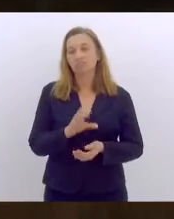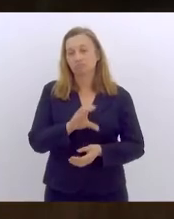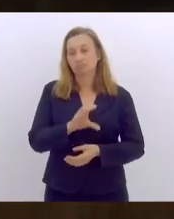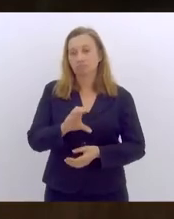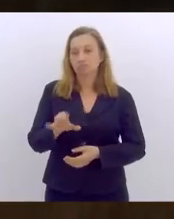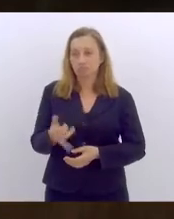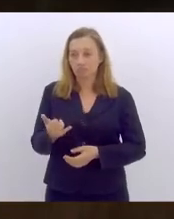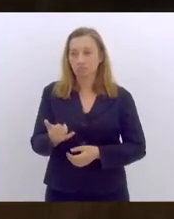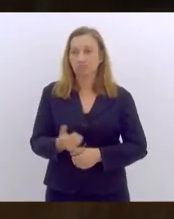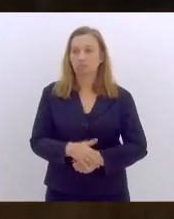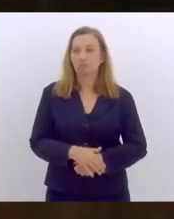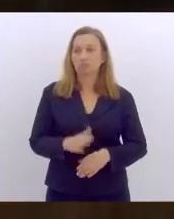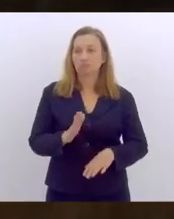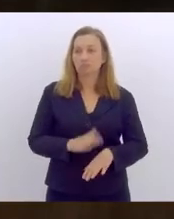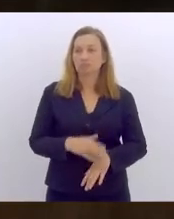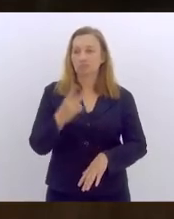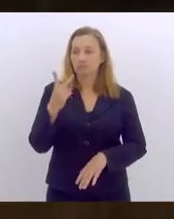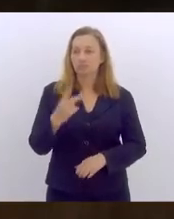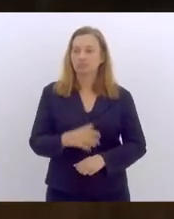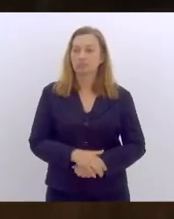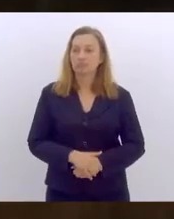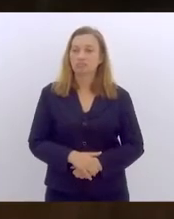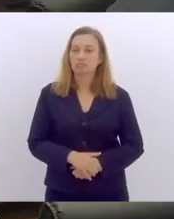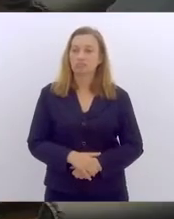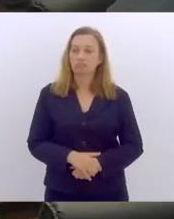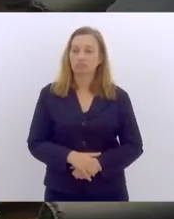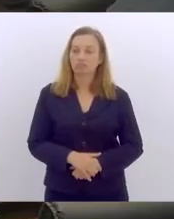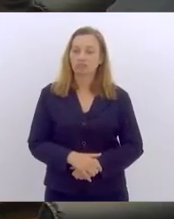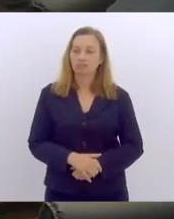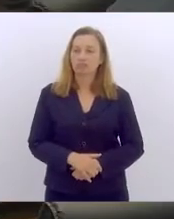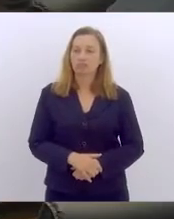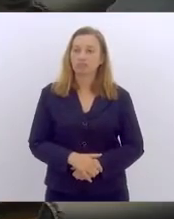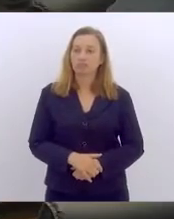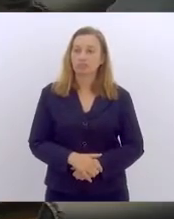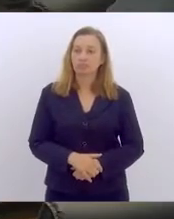CCJ com mais essas duas.